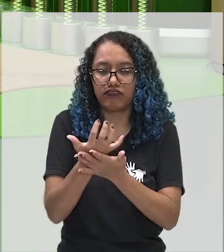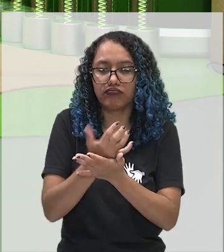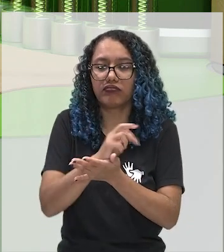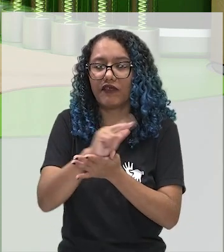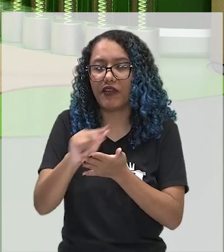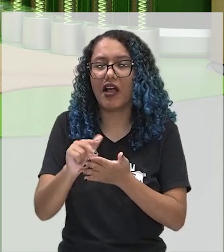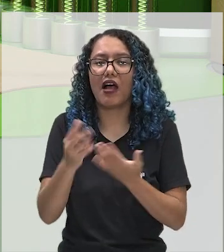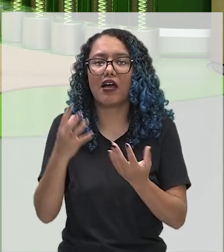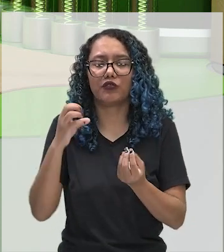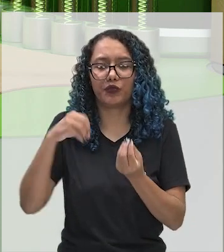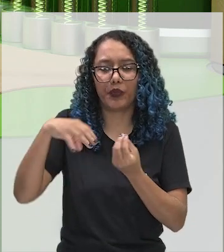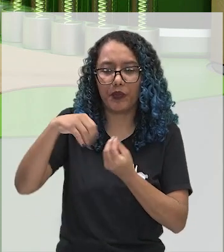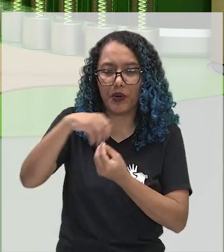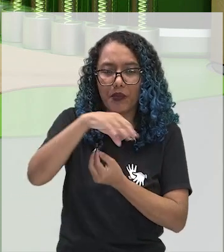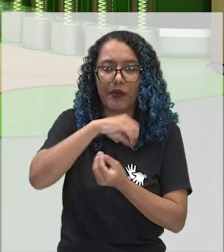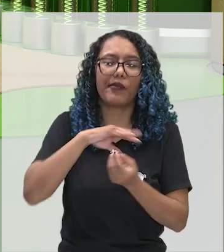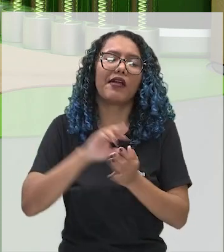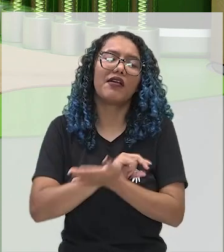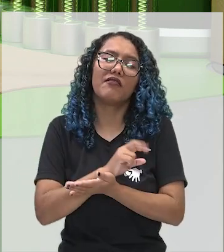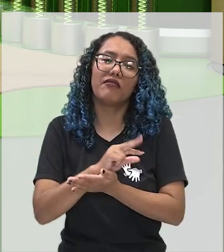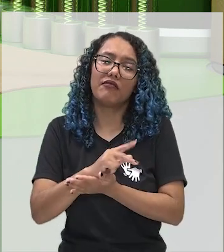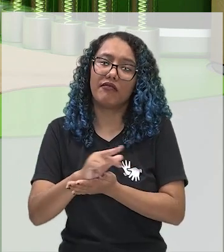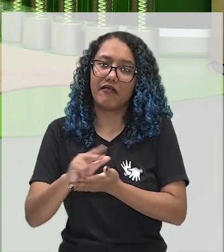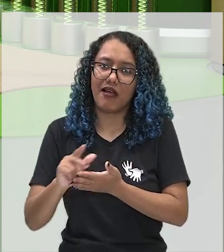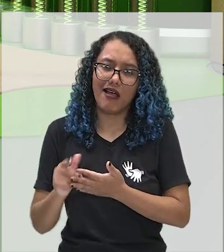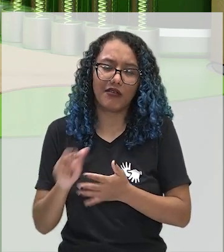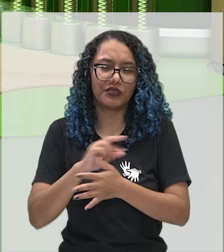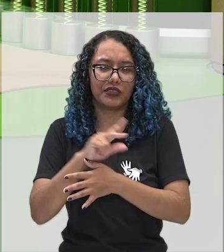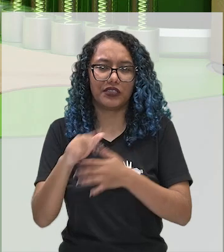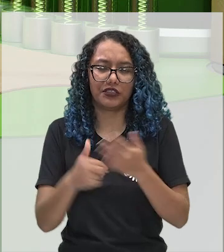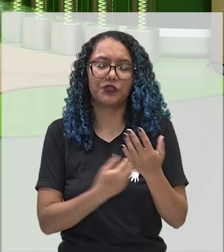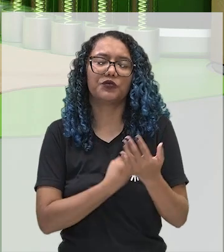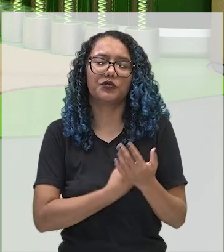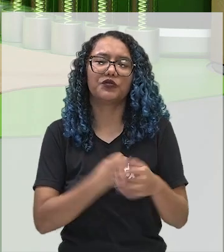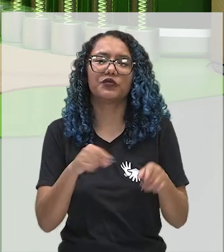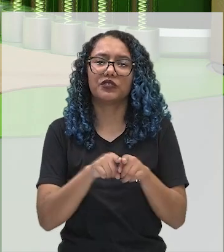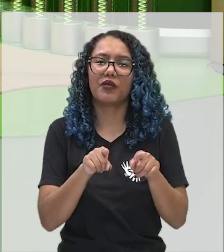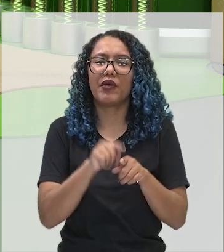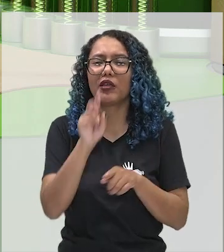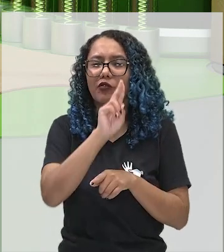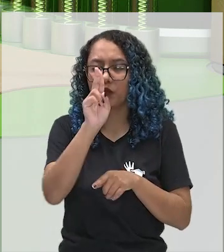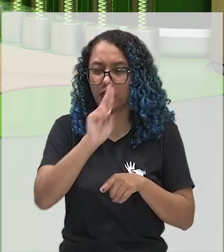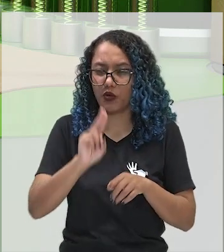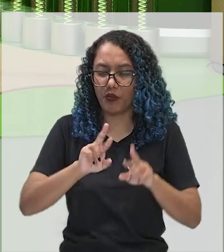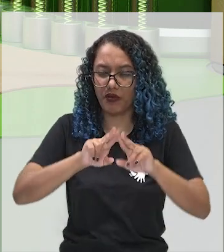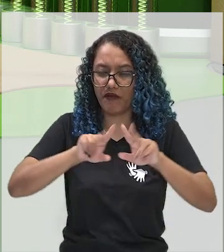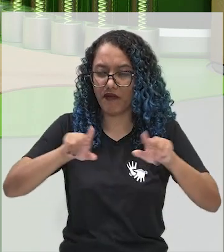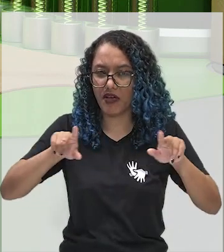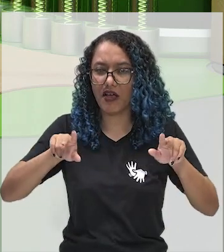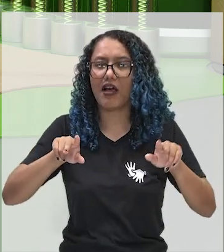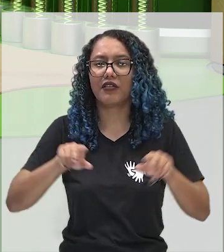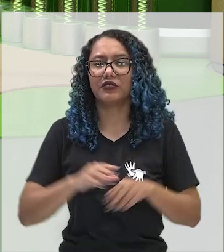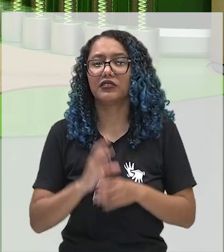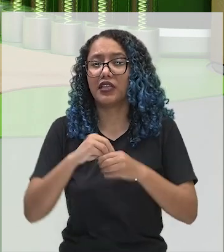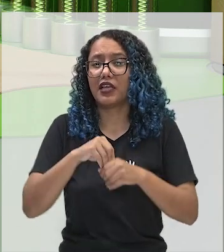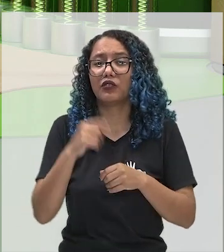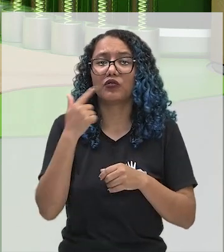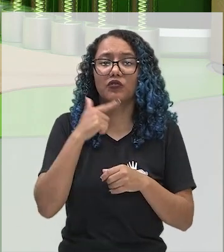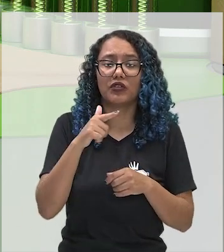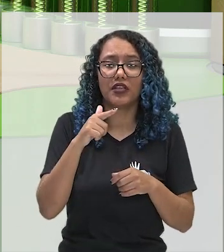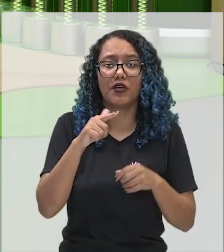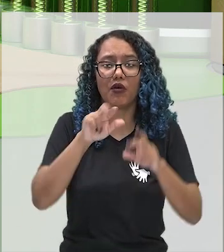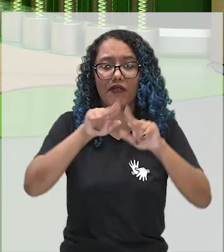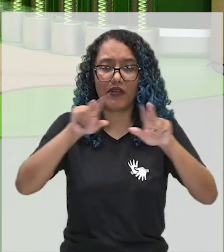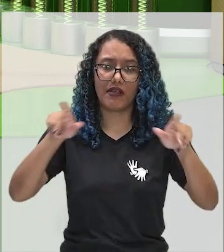vegetais, com fungos e tantos outros seres vivos, né, que vão ter vários nomes diferentes e em vários idiomas.